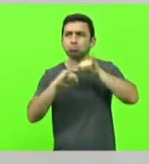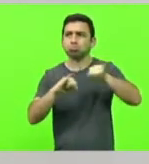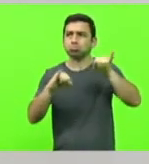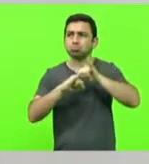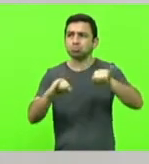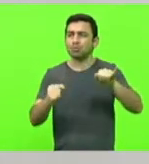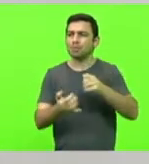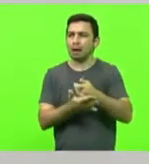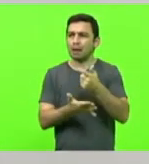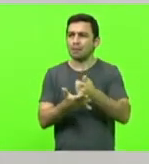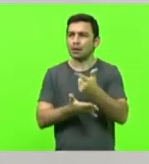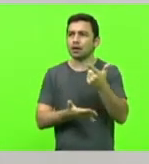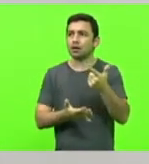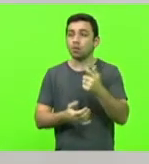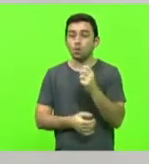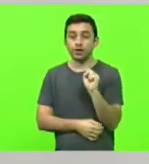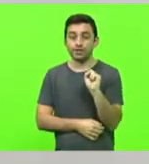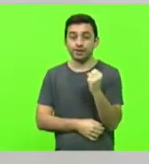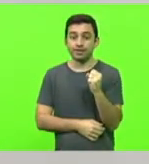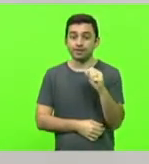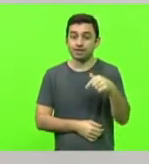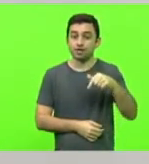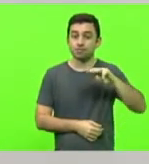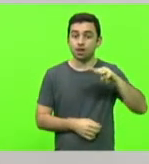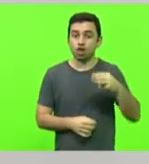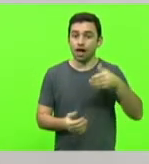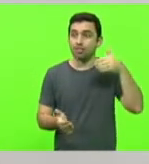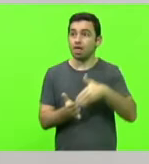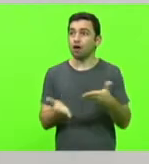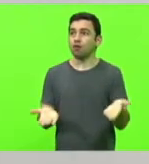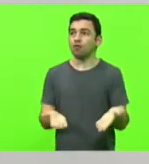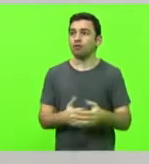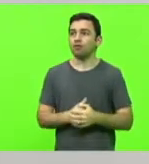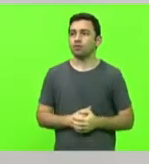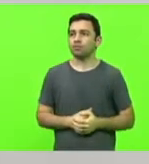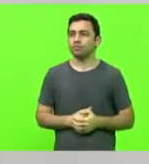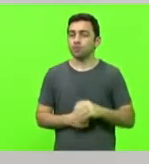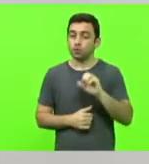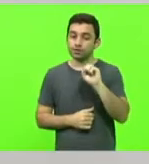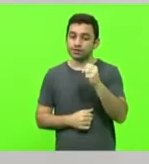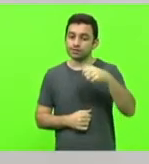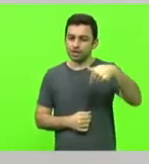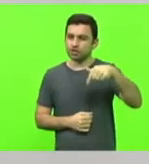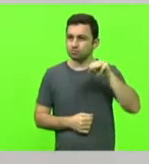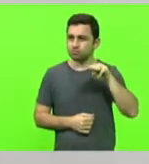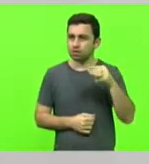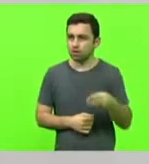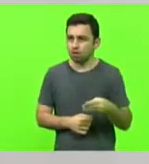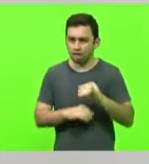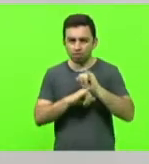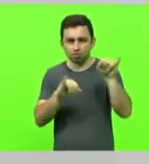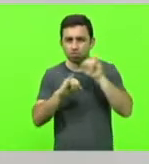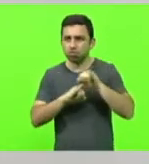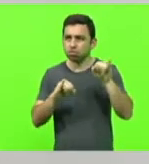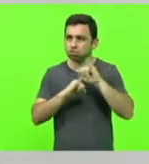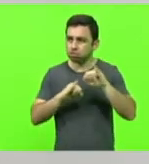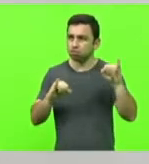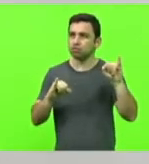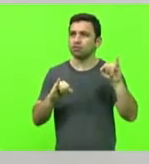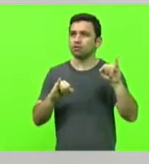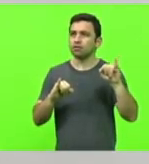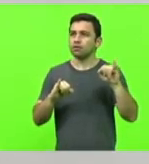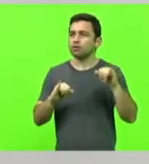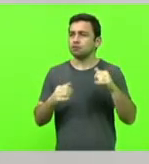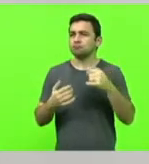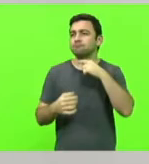gastos 87 milhões. Desses 87 milhões que vocês gastaram em publicidade, não está